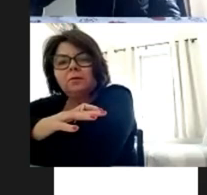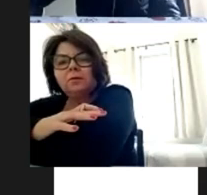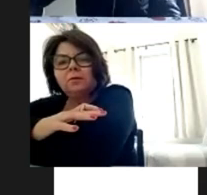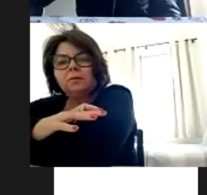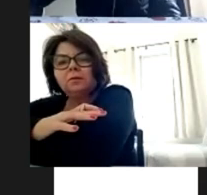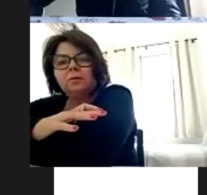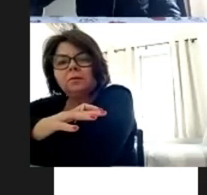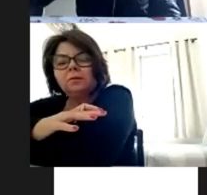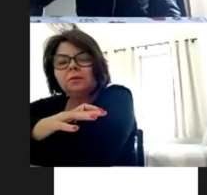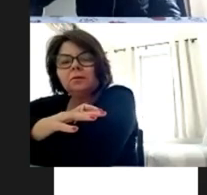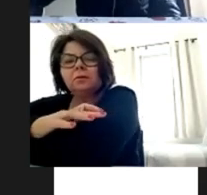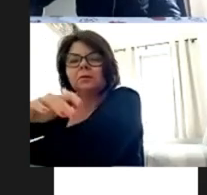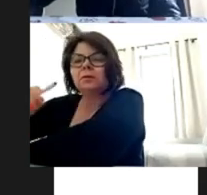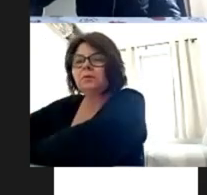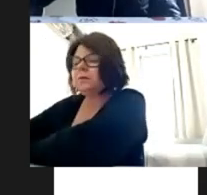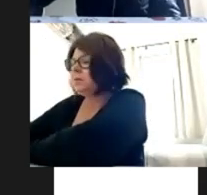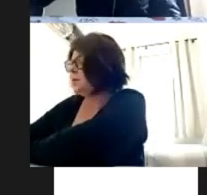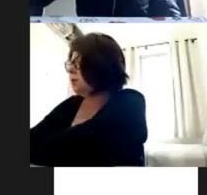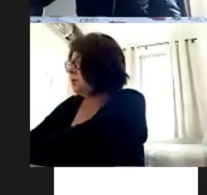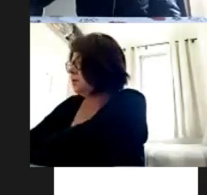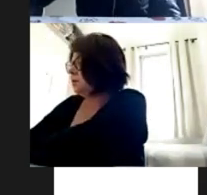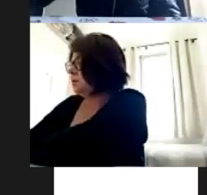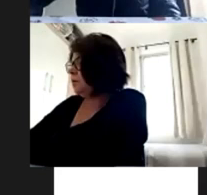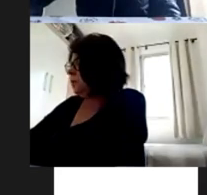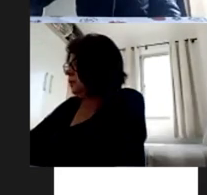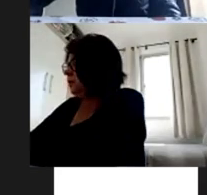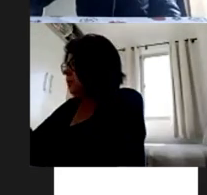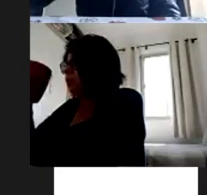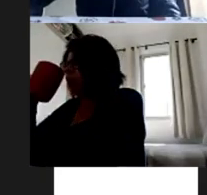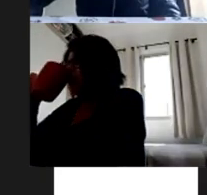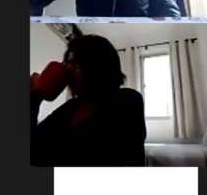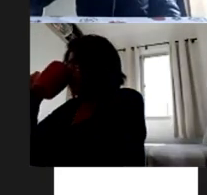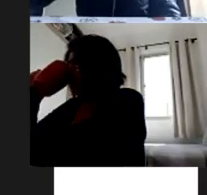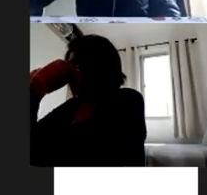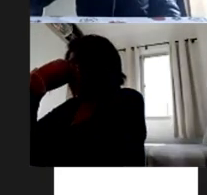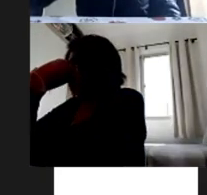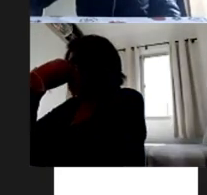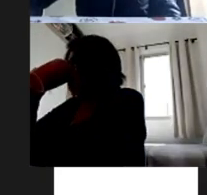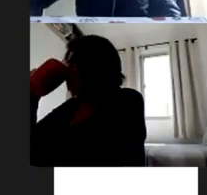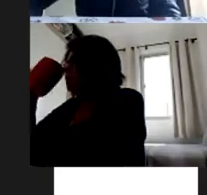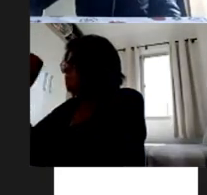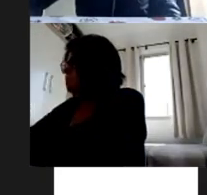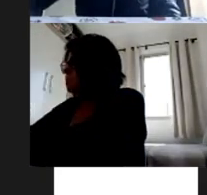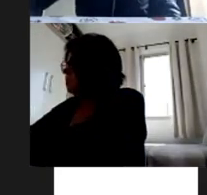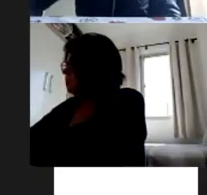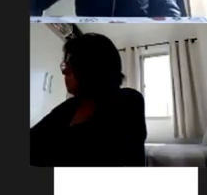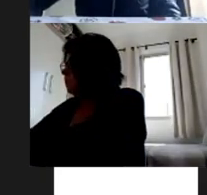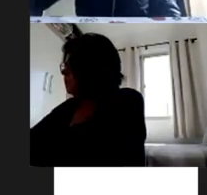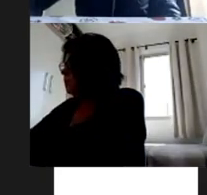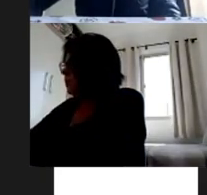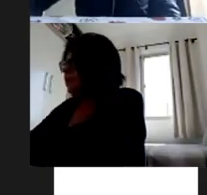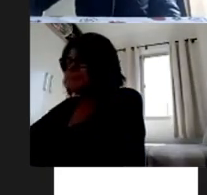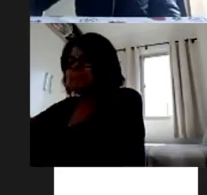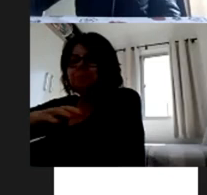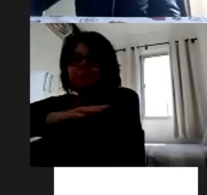não consegue trabalhar, tudo bem? Então aguarda. Aguarda quem vai fazer pergunta. Depois eu deixo você falar, Rosana. Instante só.